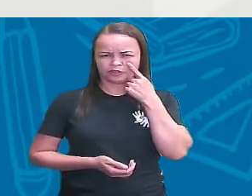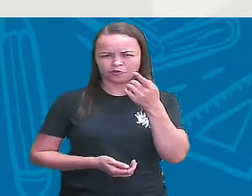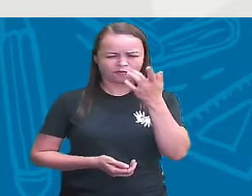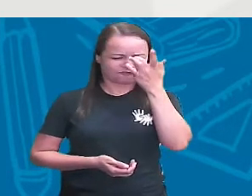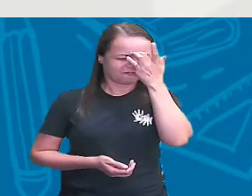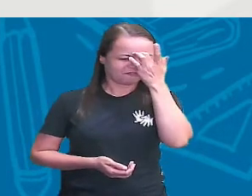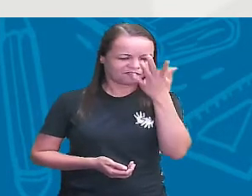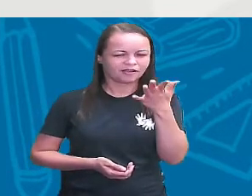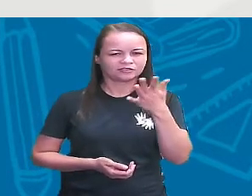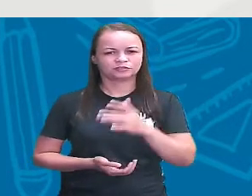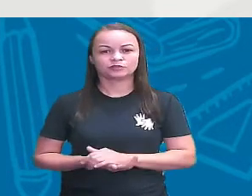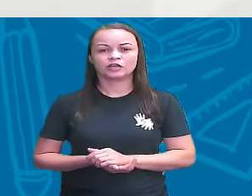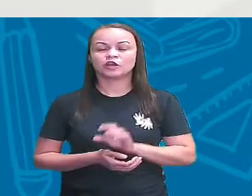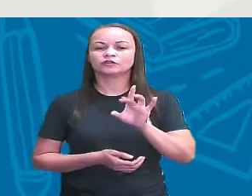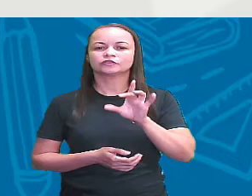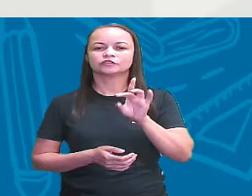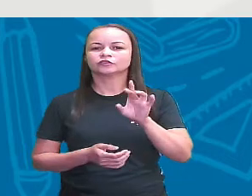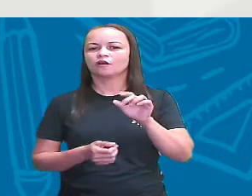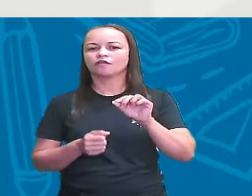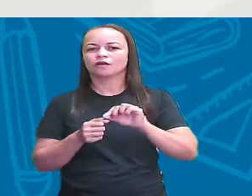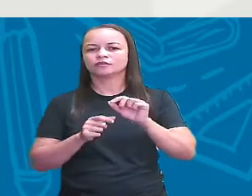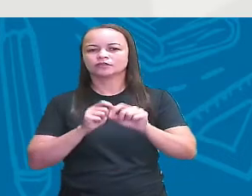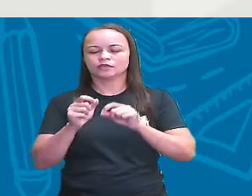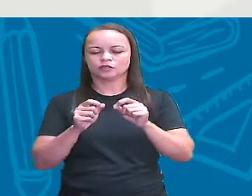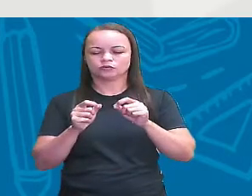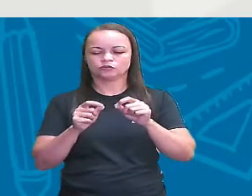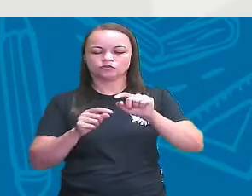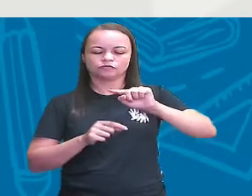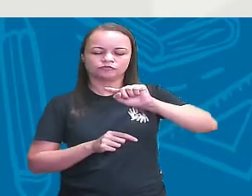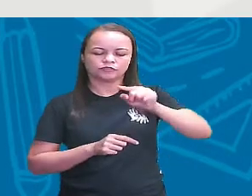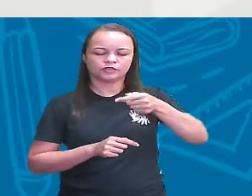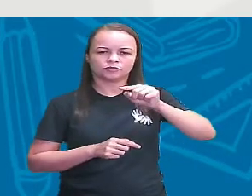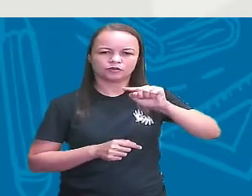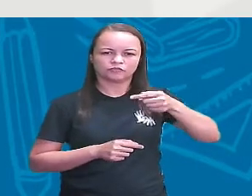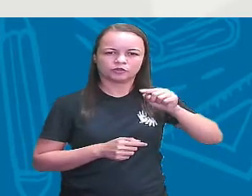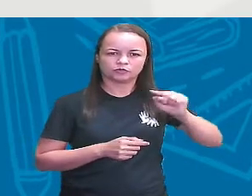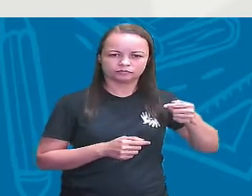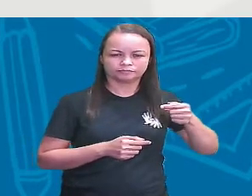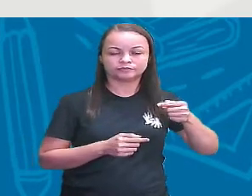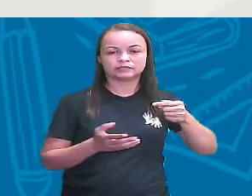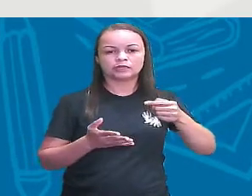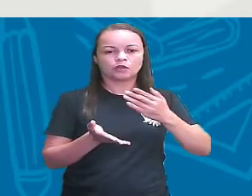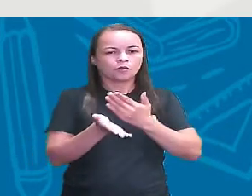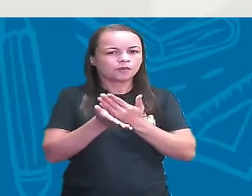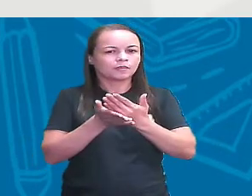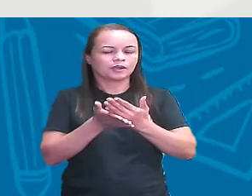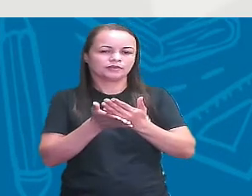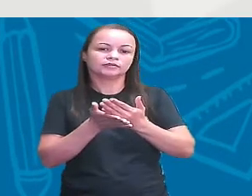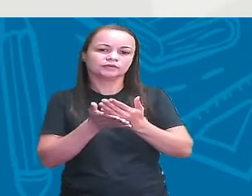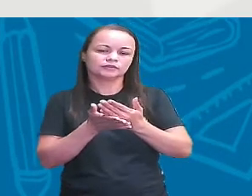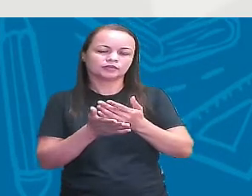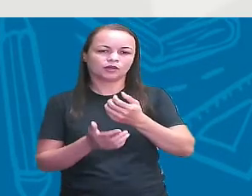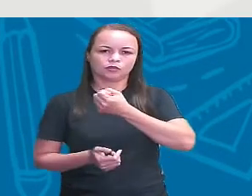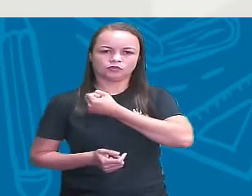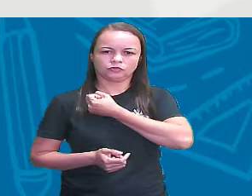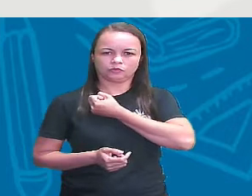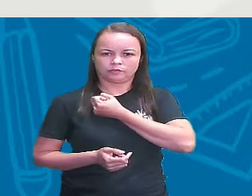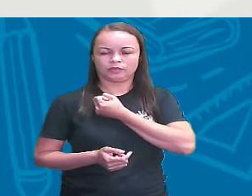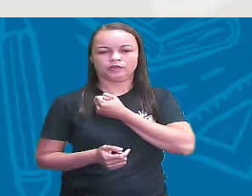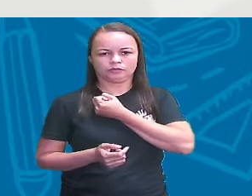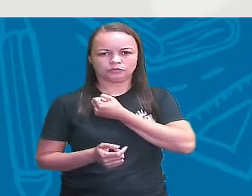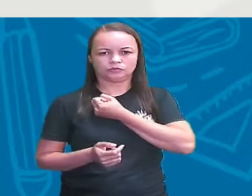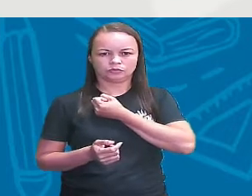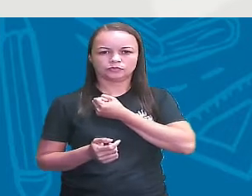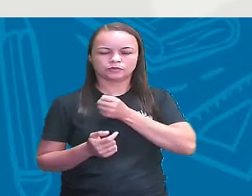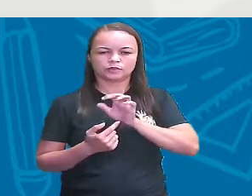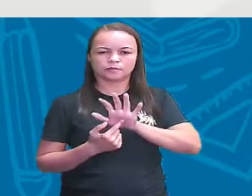fácil? Só é a gente fazer, o joguinho da vírgula. Sempre inicialmente coloca o número